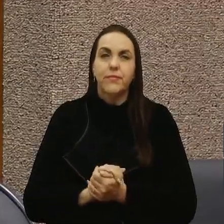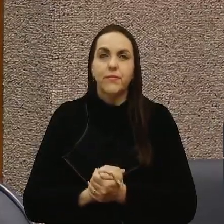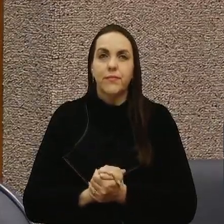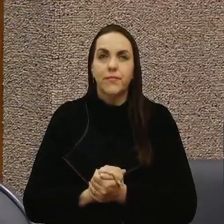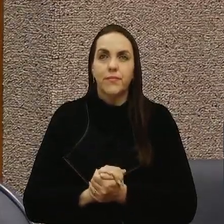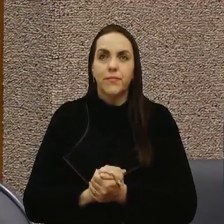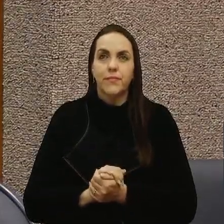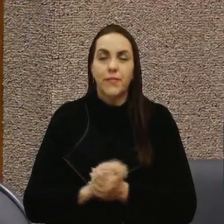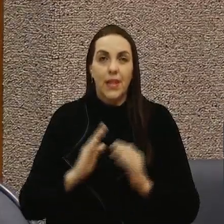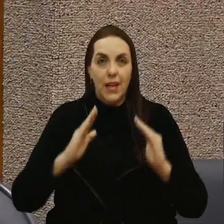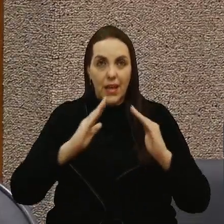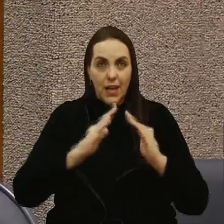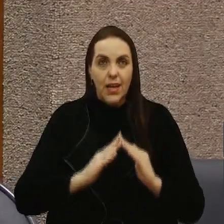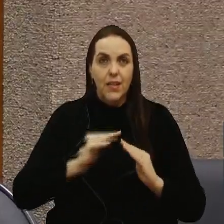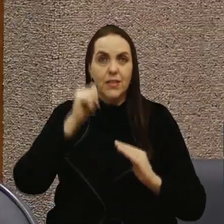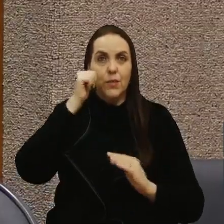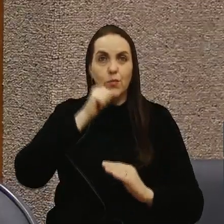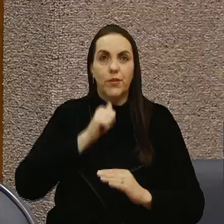a Casa da Mulher.